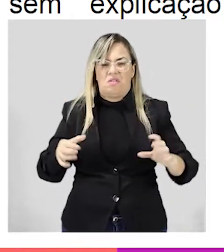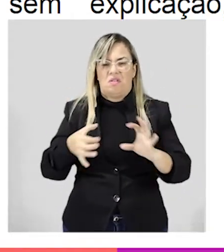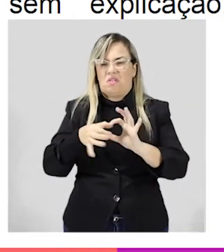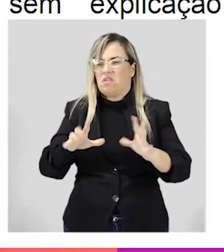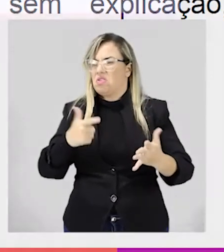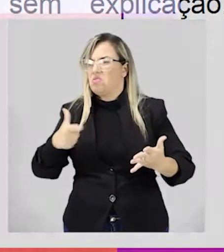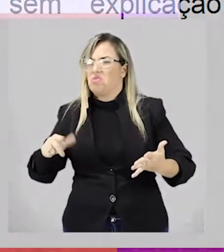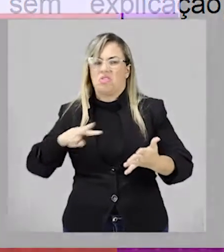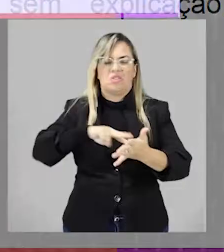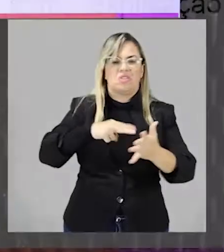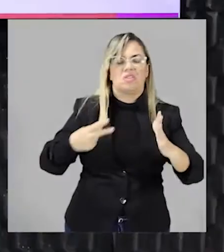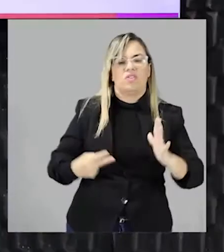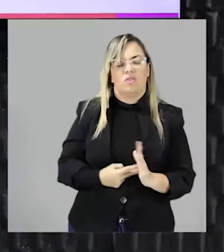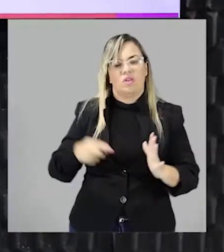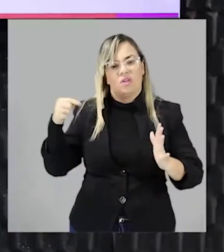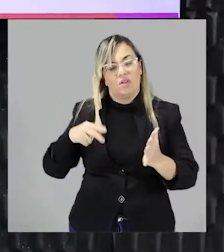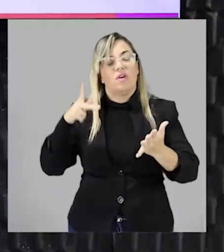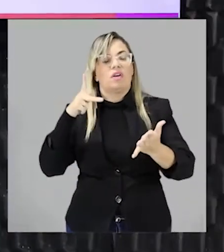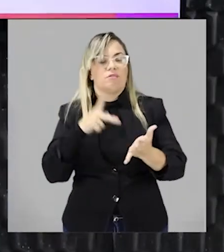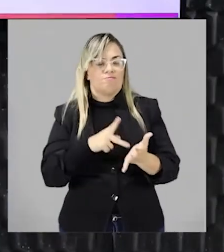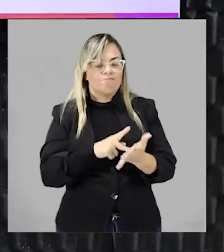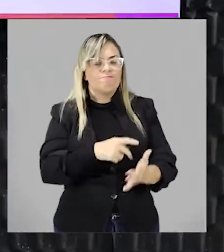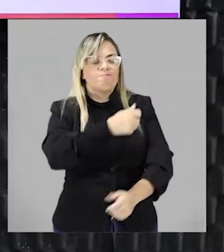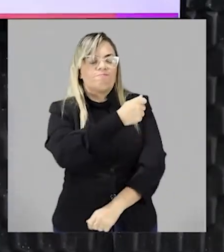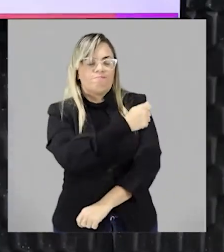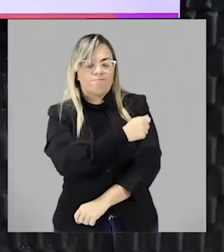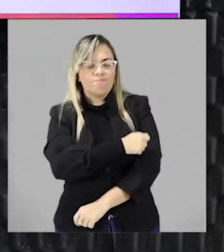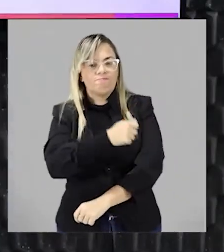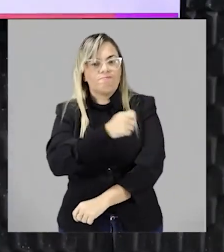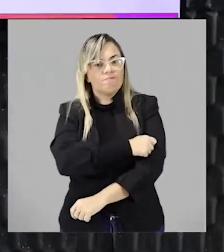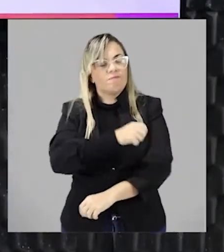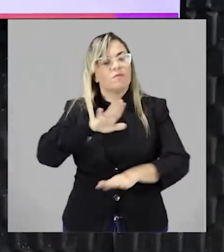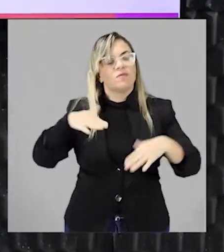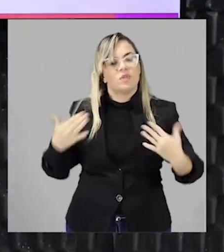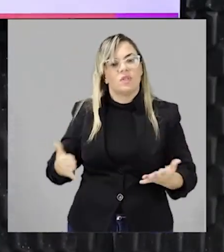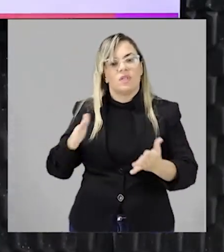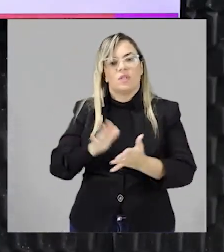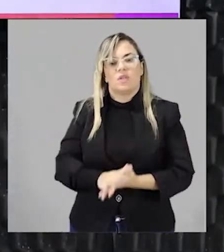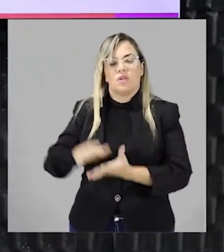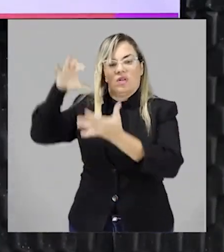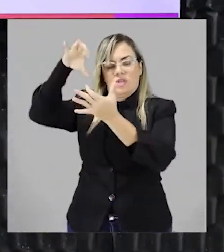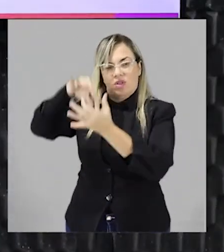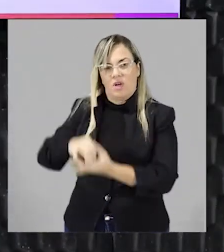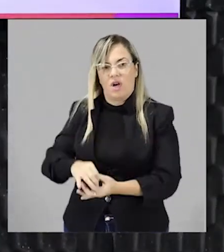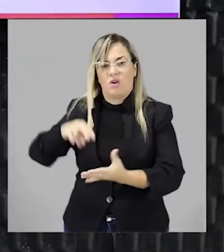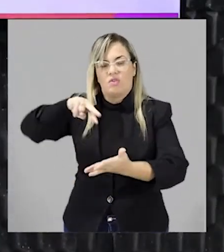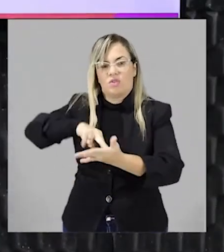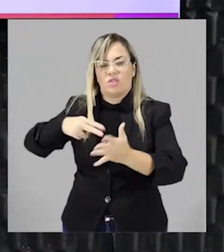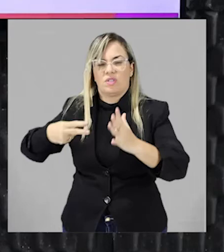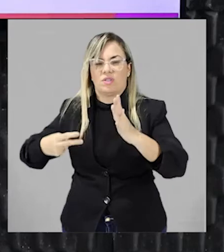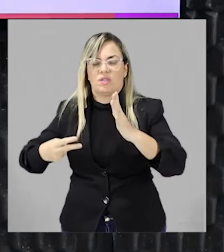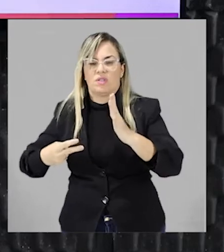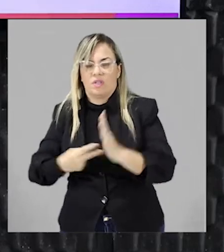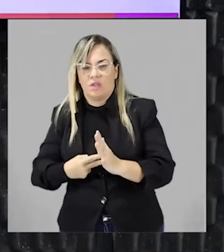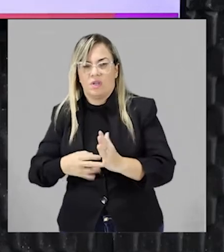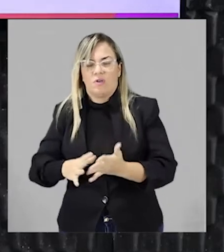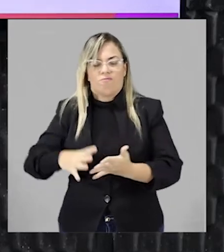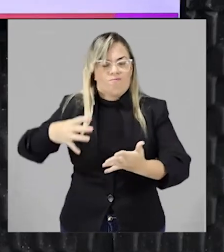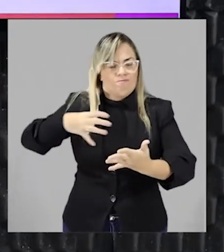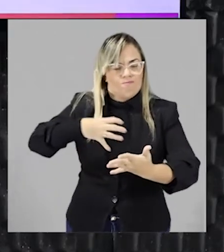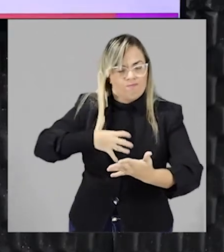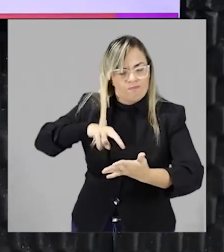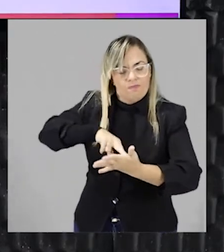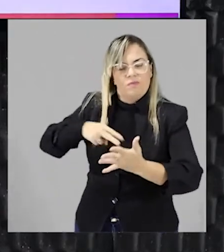sentidos. Na verdade, turma, a coerência está relacionada ao sentido do texto, à semântica do